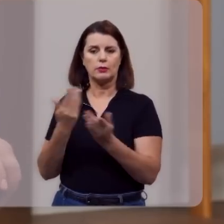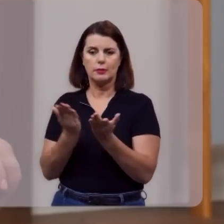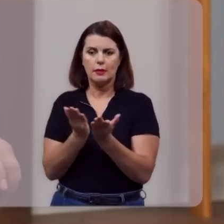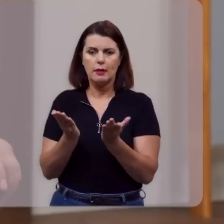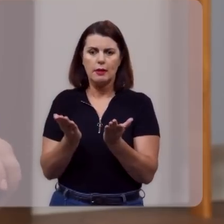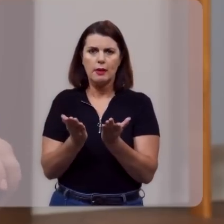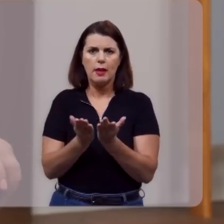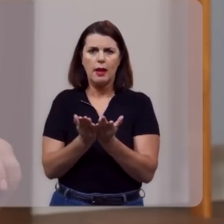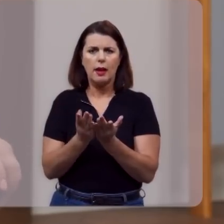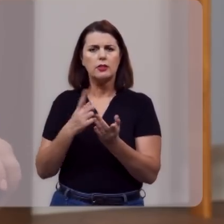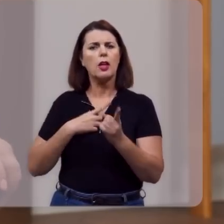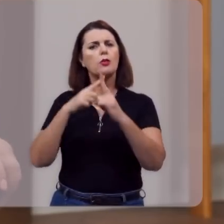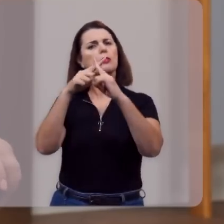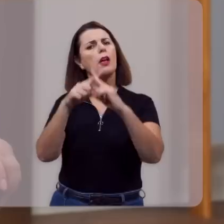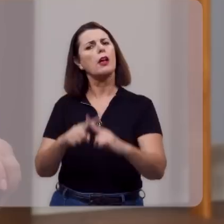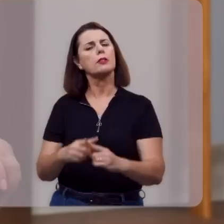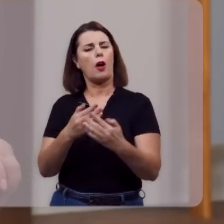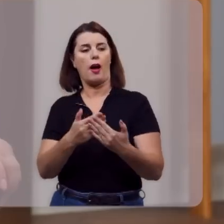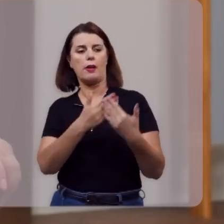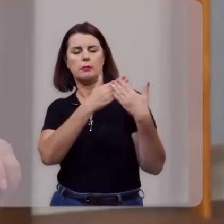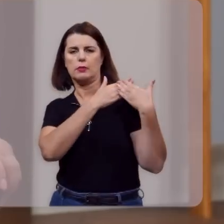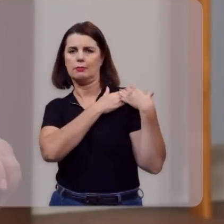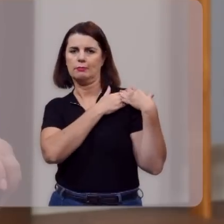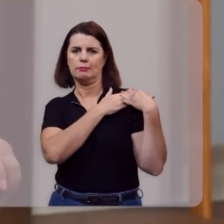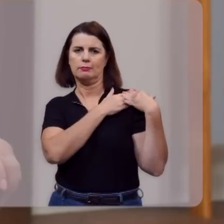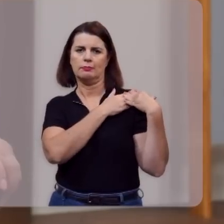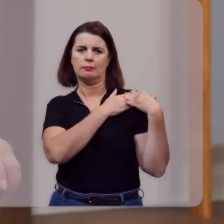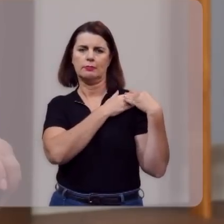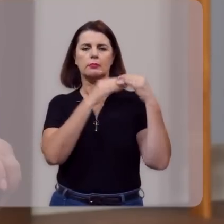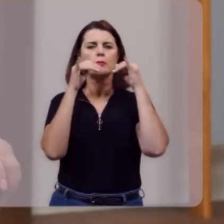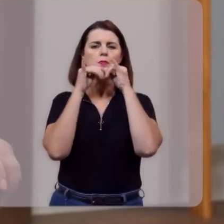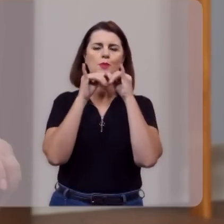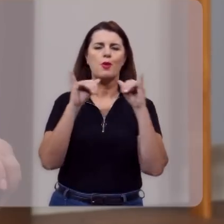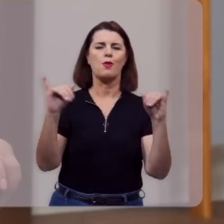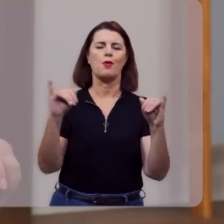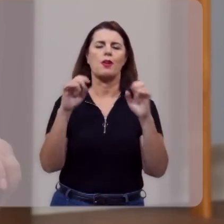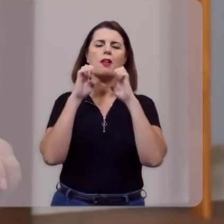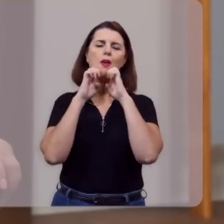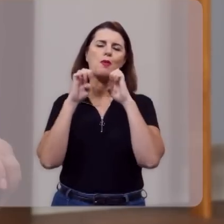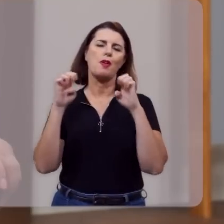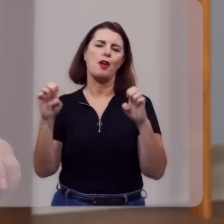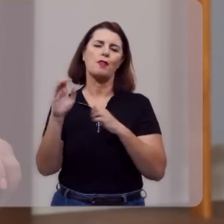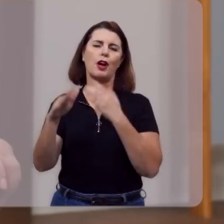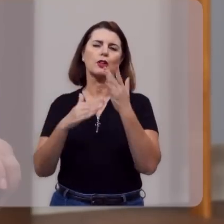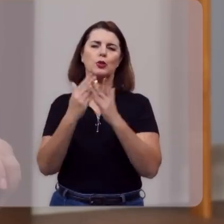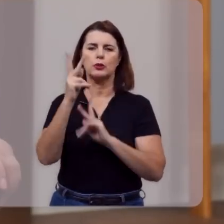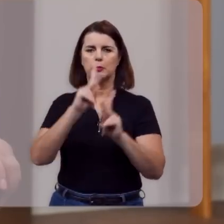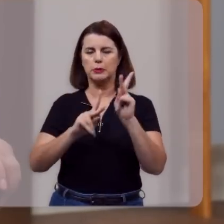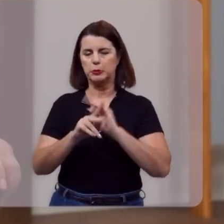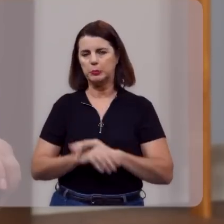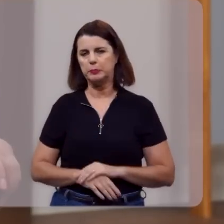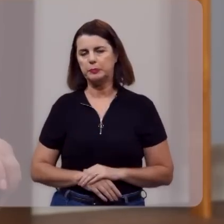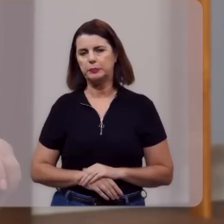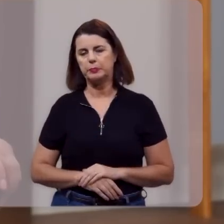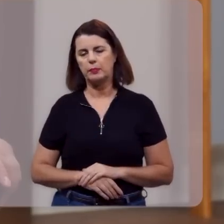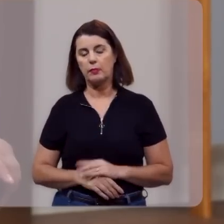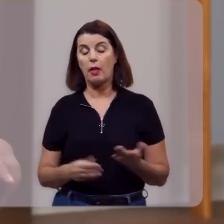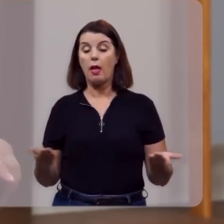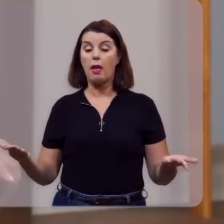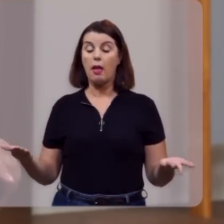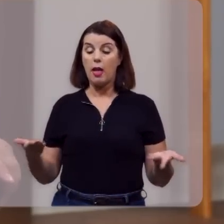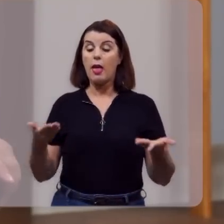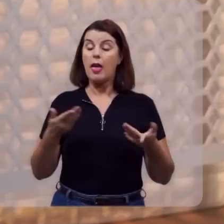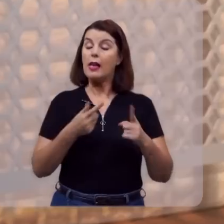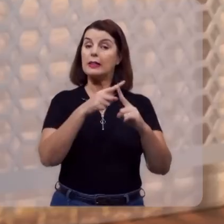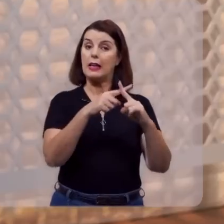cristãos, temos o desafio e a responsabilidade de proclamar o Evangelho a toda criatura. E